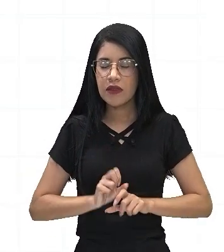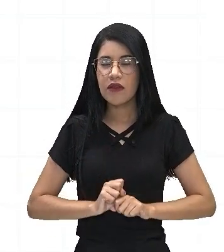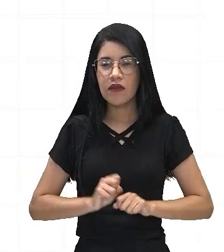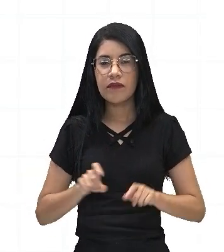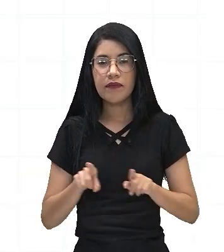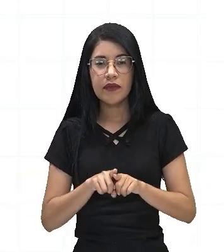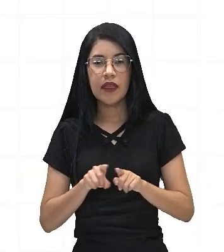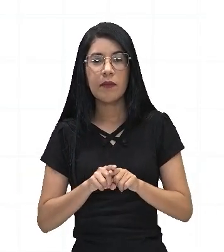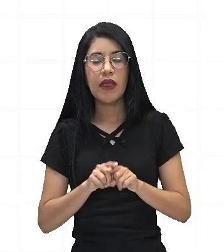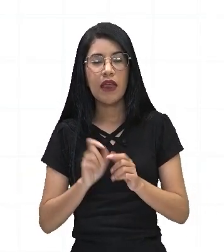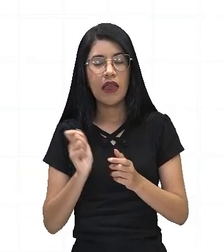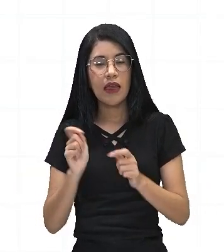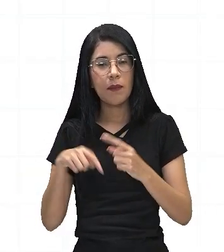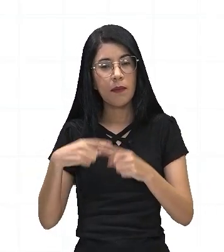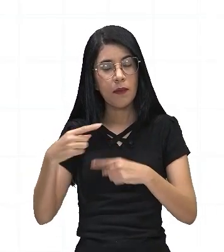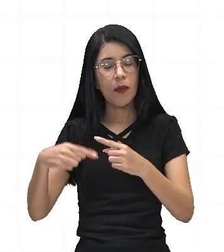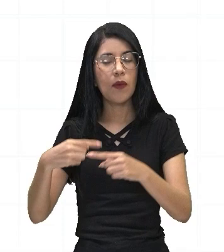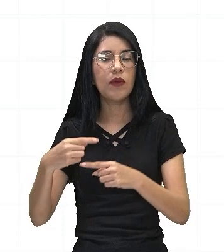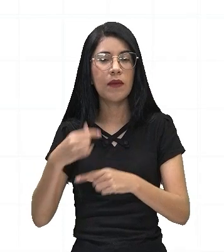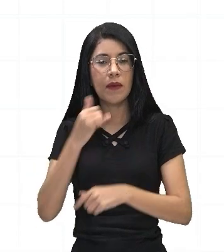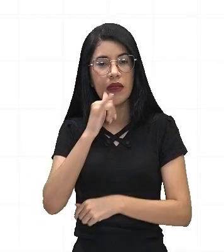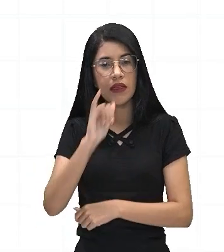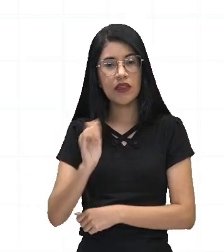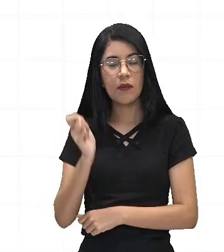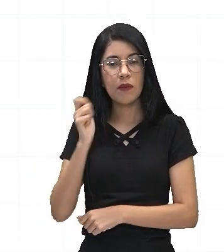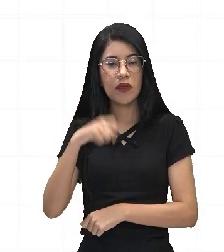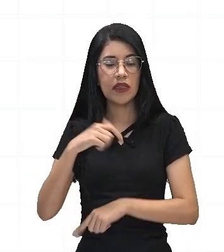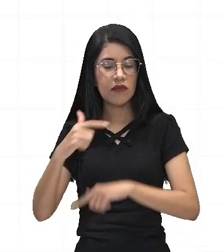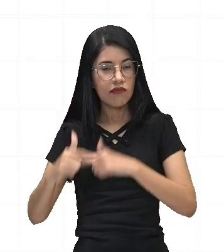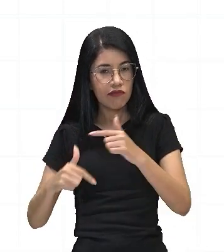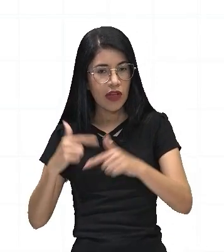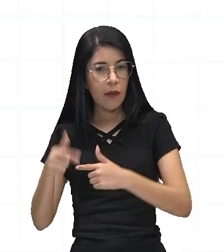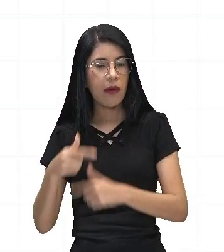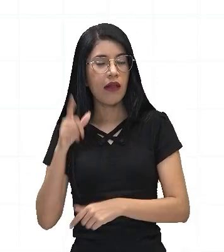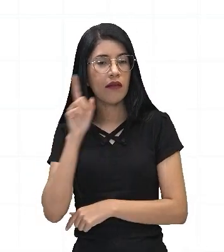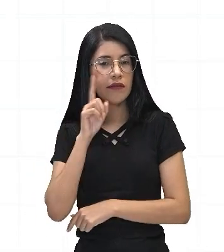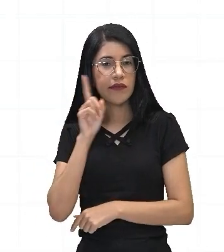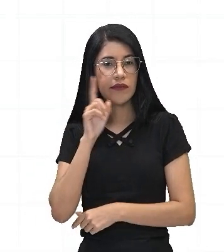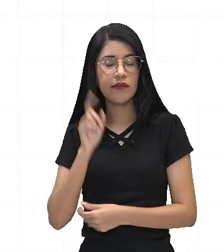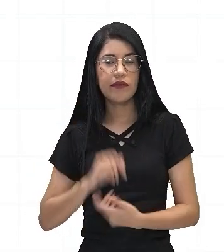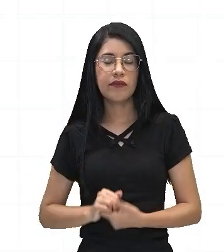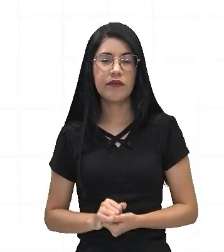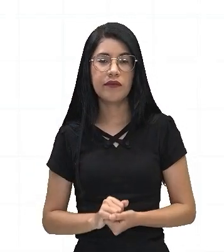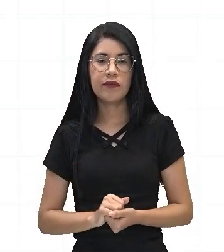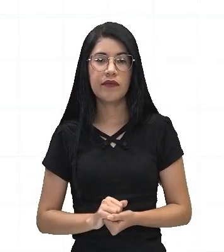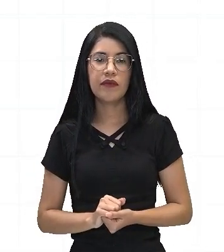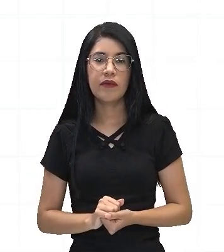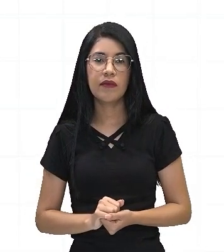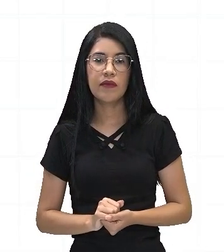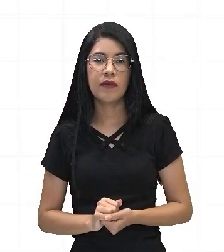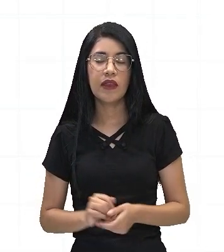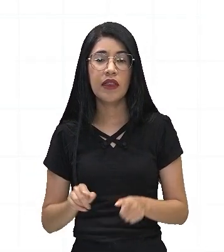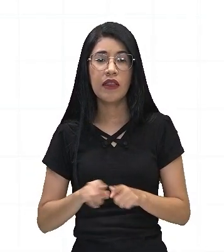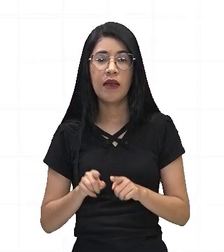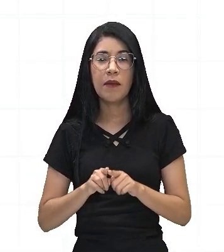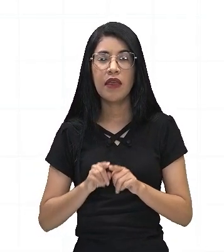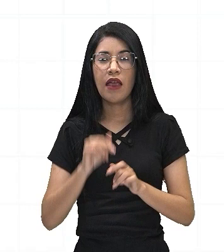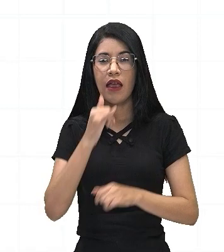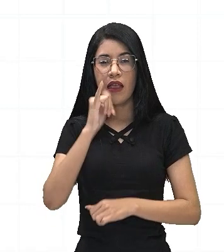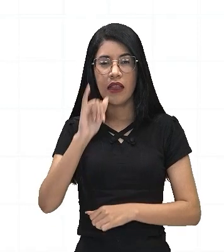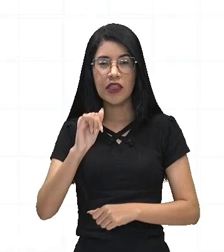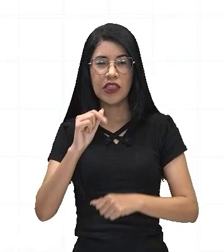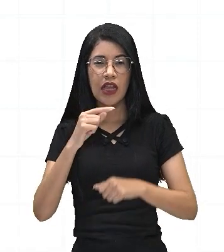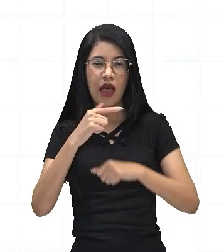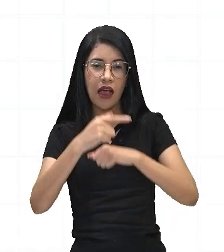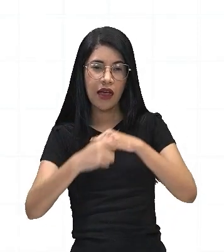gerando energia para que a gente consiga realizar nossas atividades do dia a dia. E vimos também sobre a energia atômica, que também